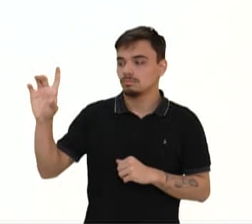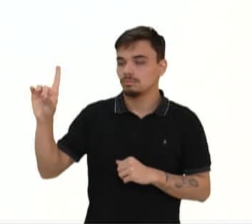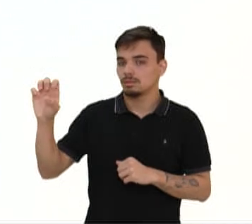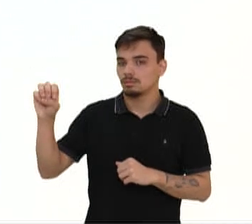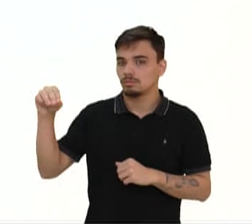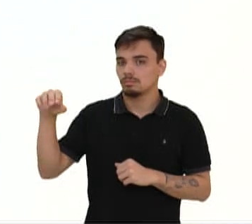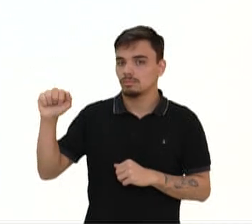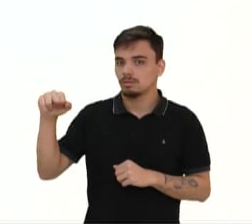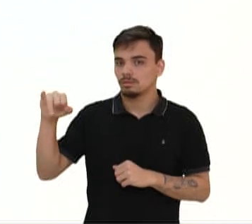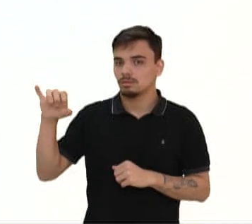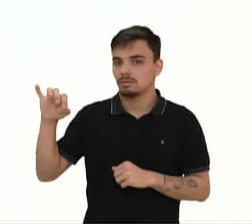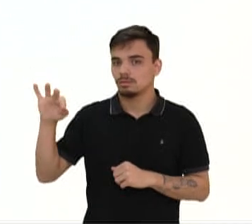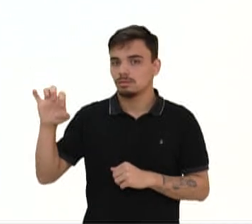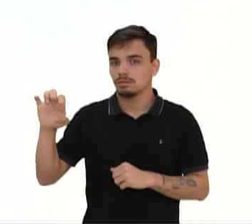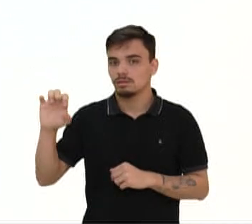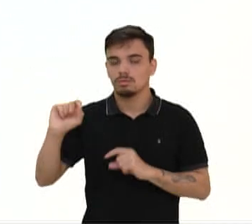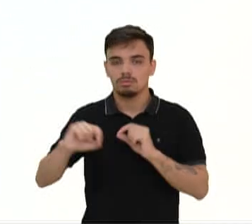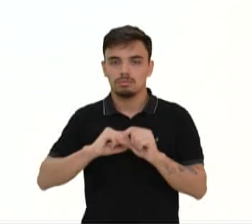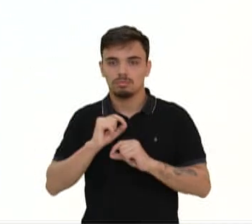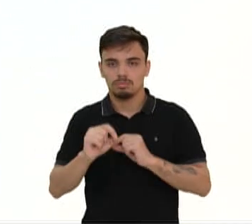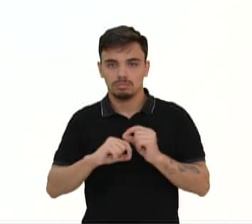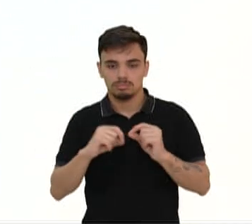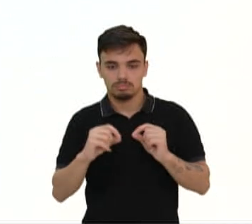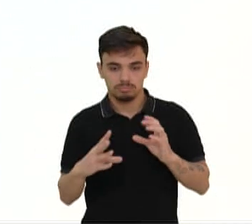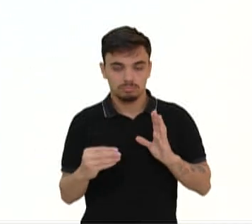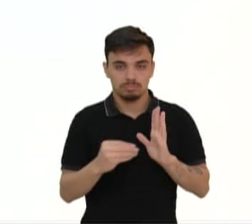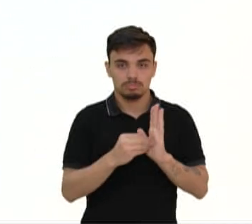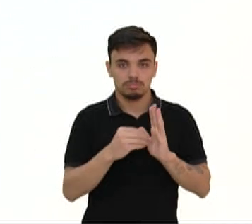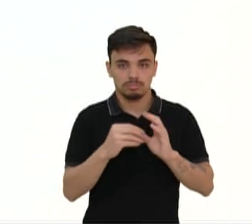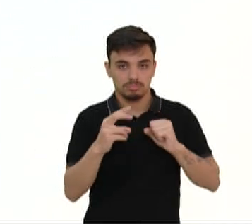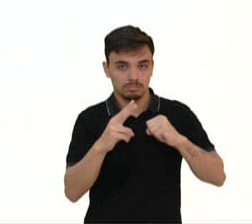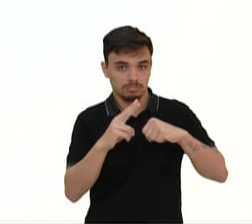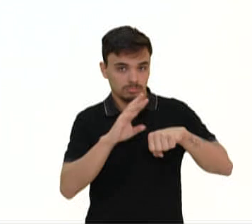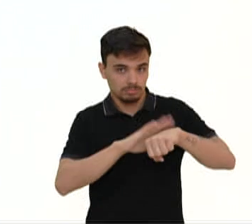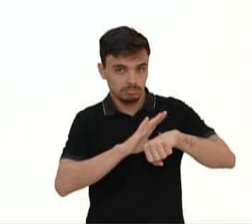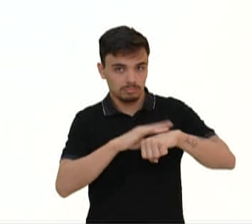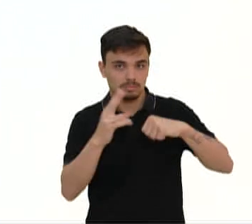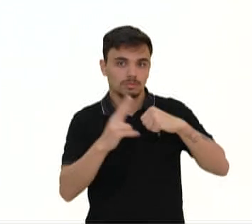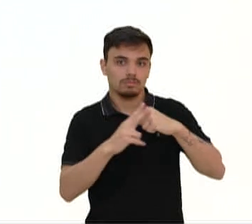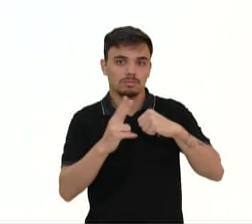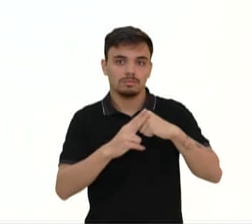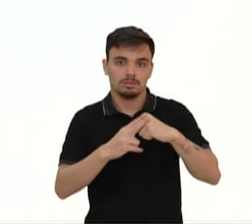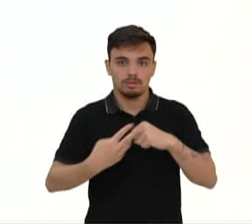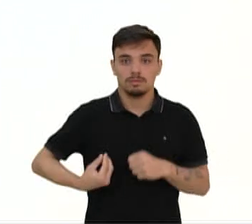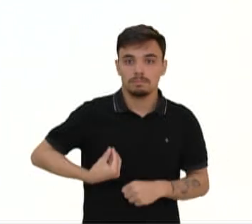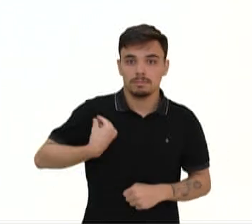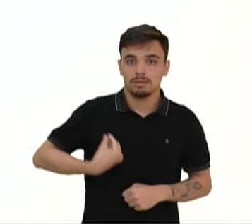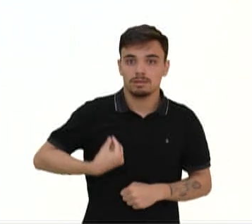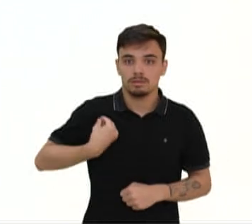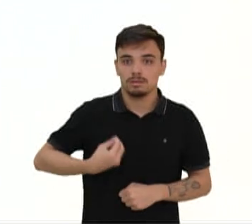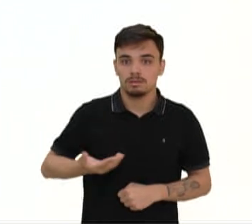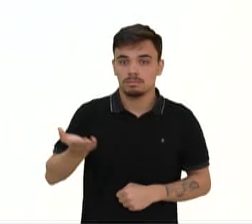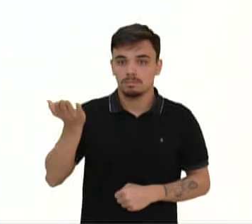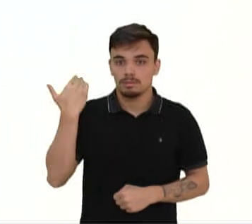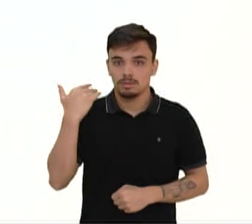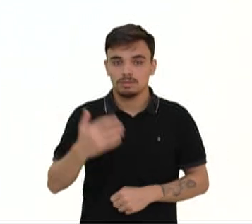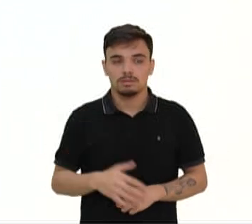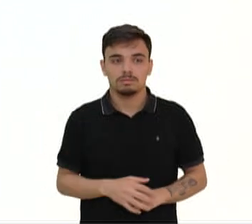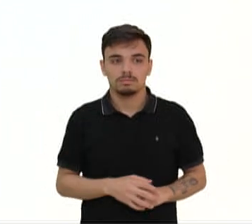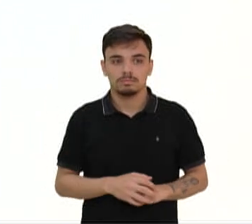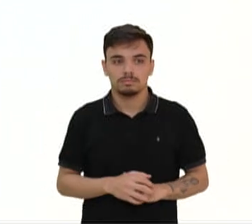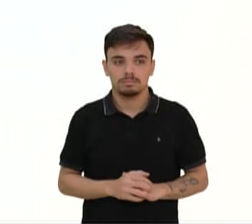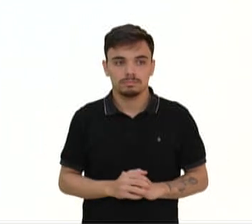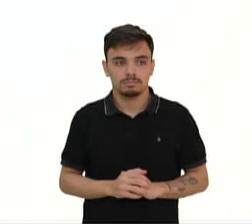predominantemente empregados nas formas verbais presente e passado, que é o pretérito?